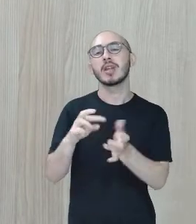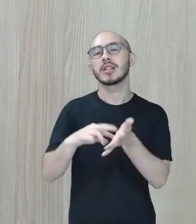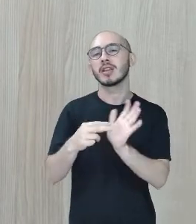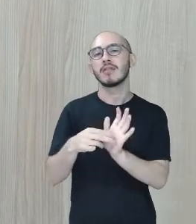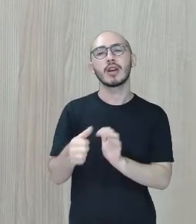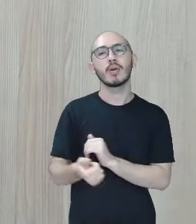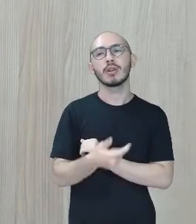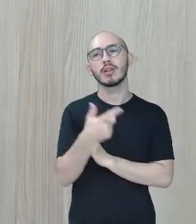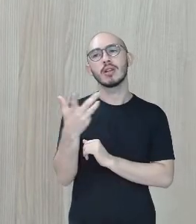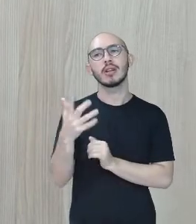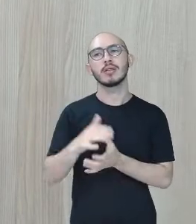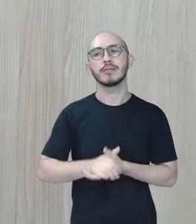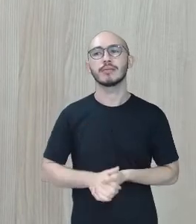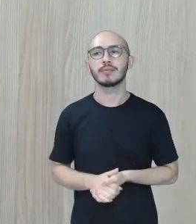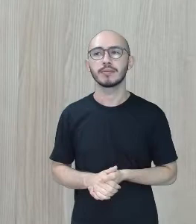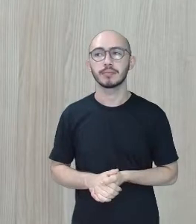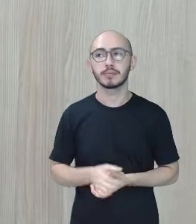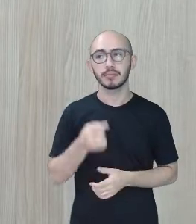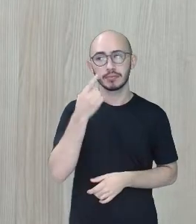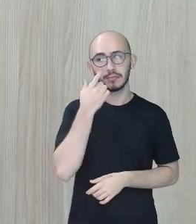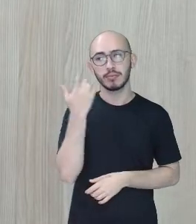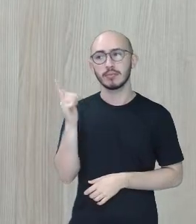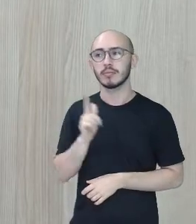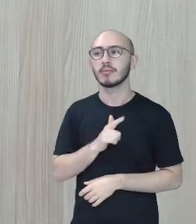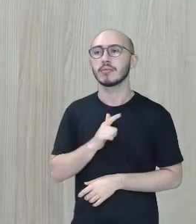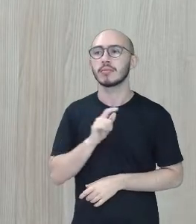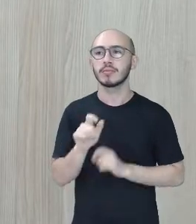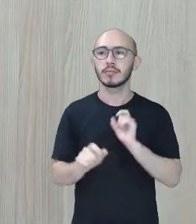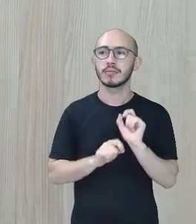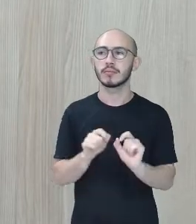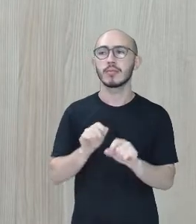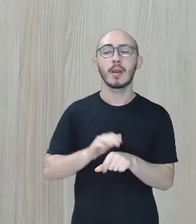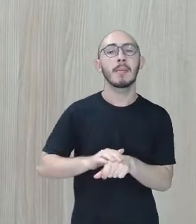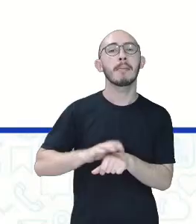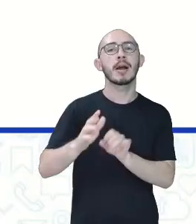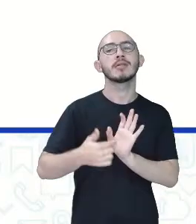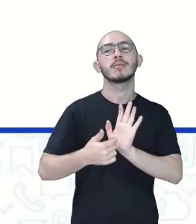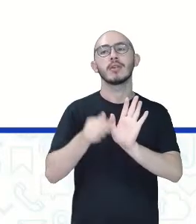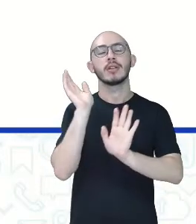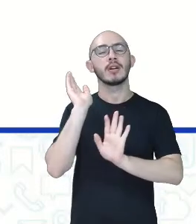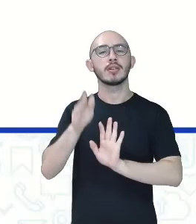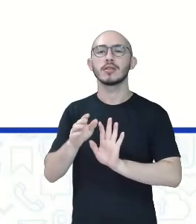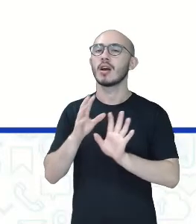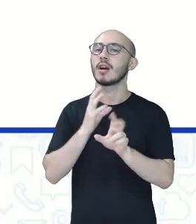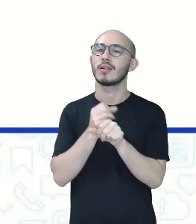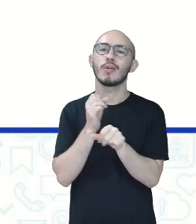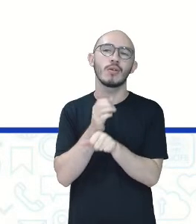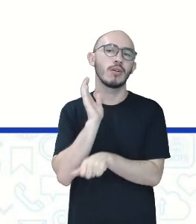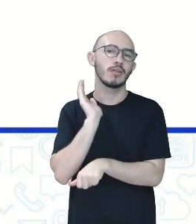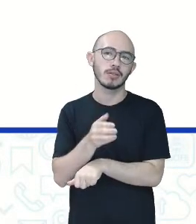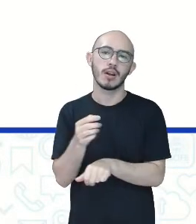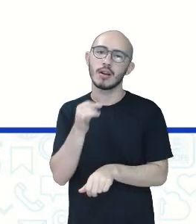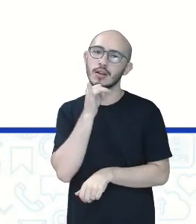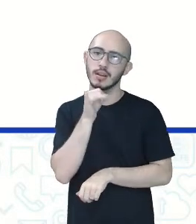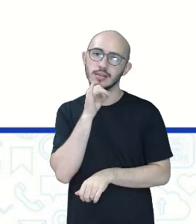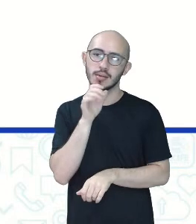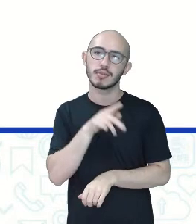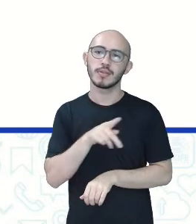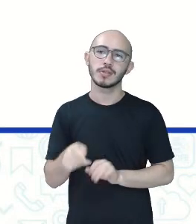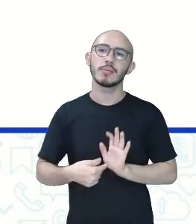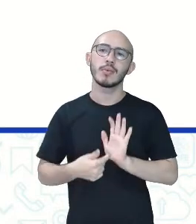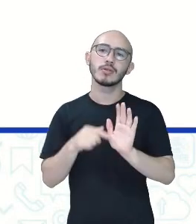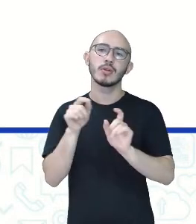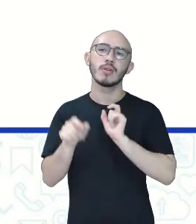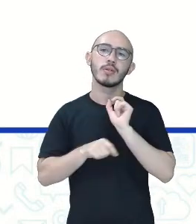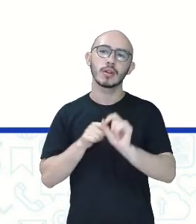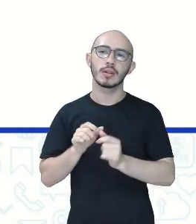você olha para a tabela e vê qual é a quantidade que apareceu mais, aí você já calculou a moda. No exemplo que o professor trouxe, ele